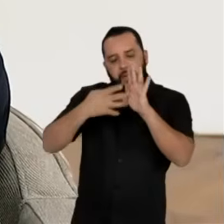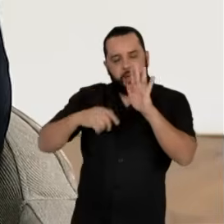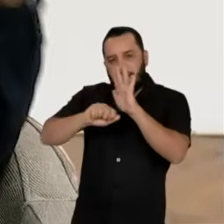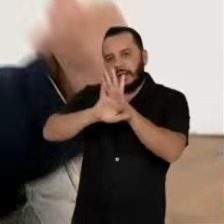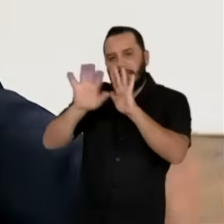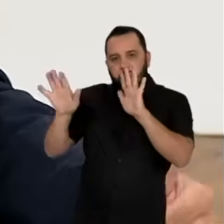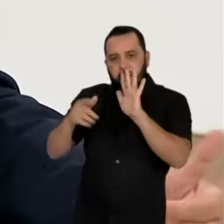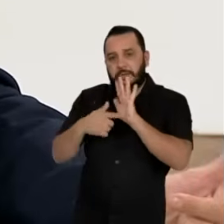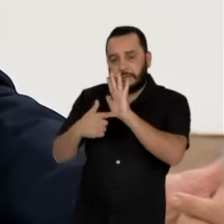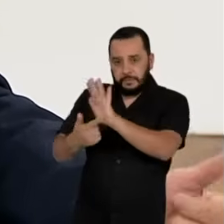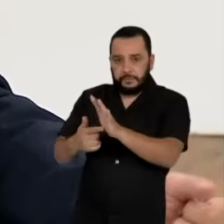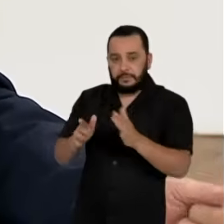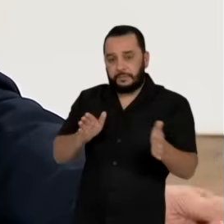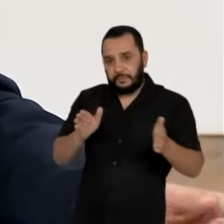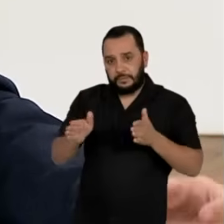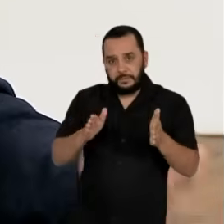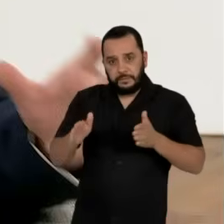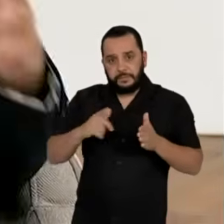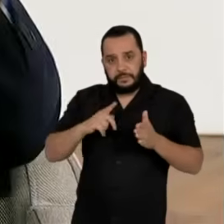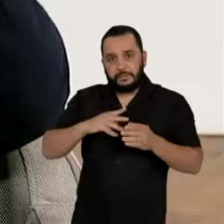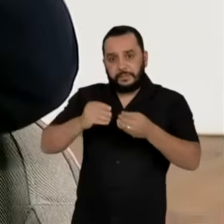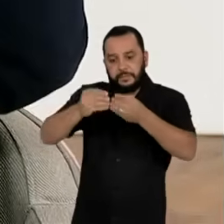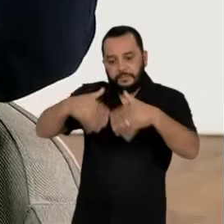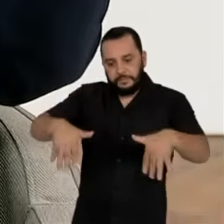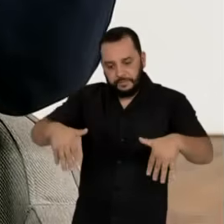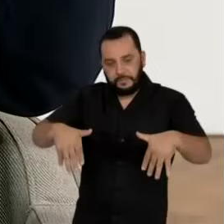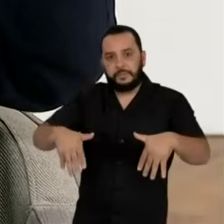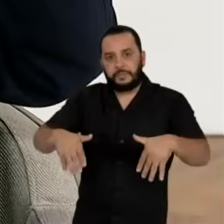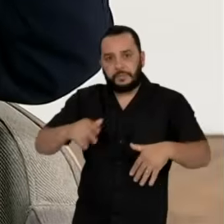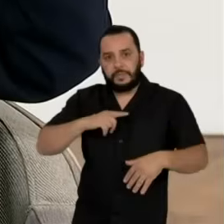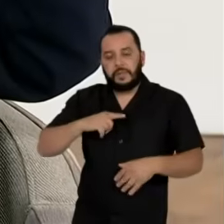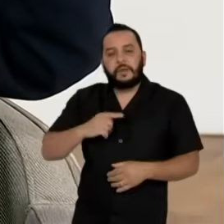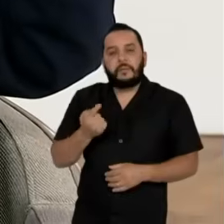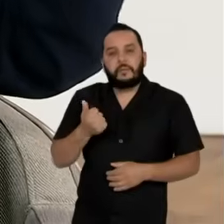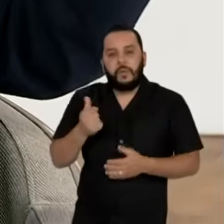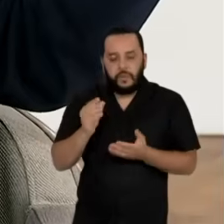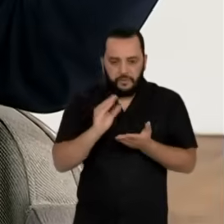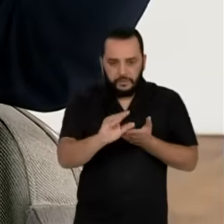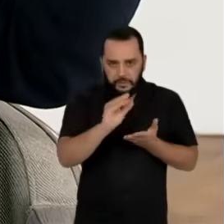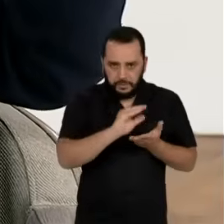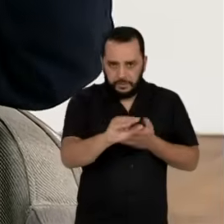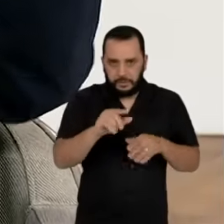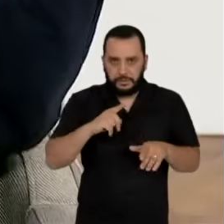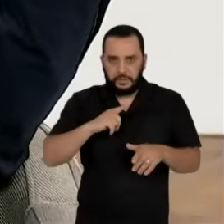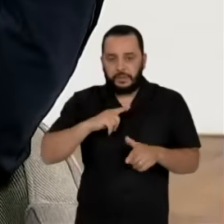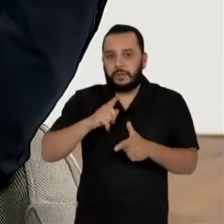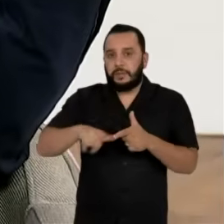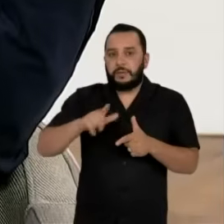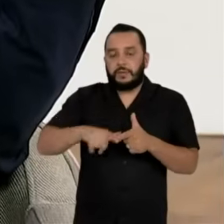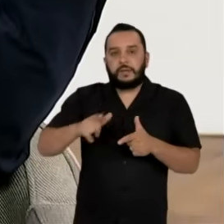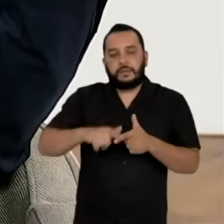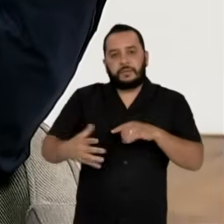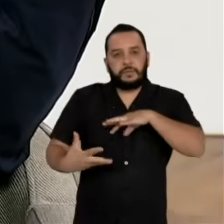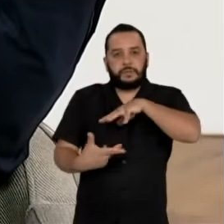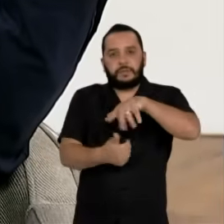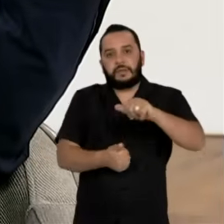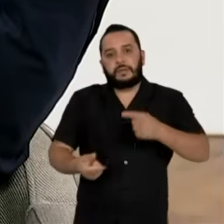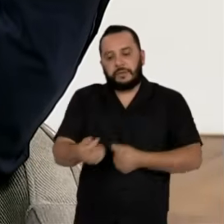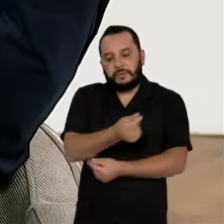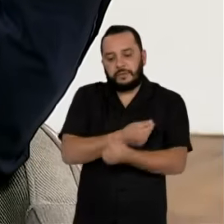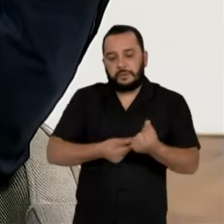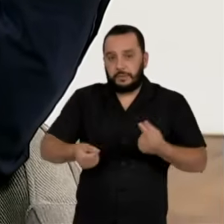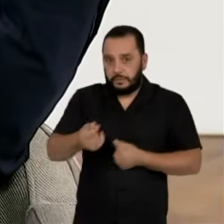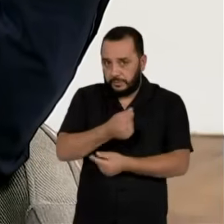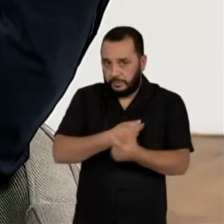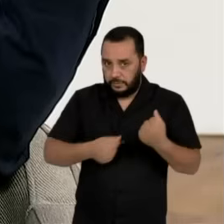nos momentos de crise, por exemplo, quando tem poucos financiadores ou está tendo uma crise internacional econômica,